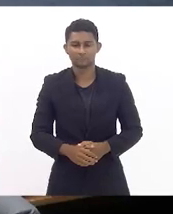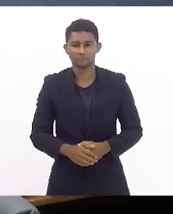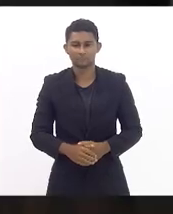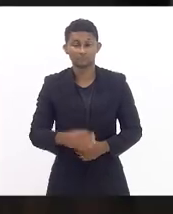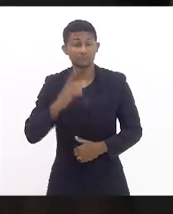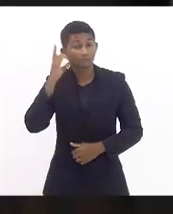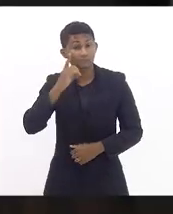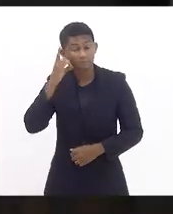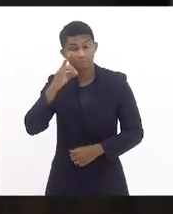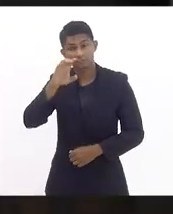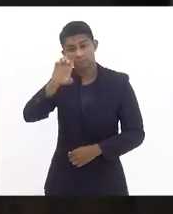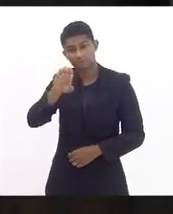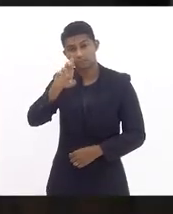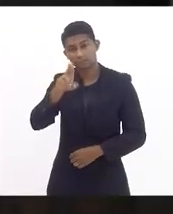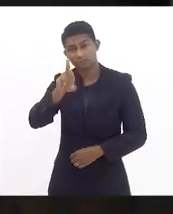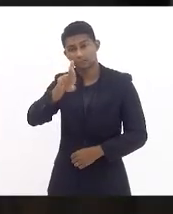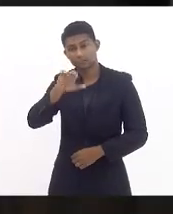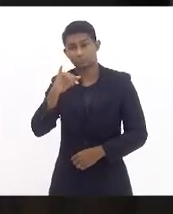Deputado Eurico Júnior.